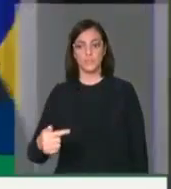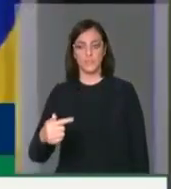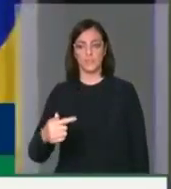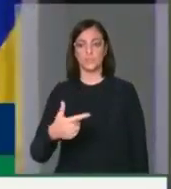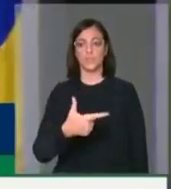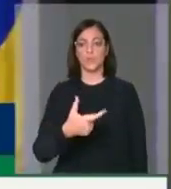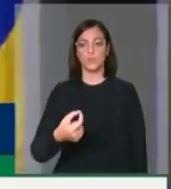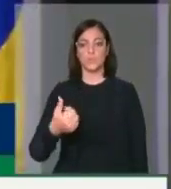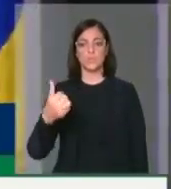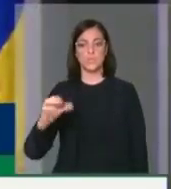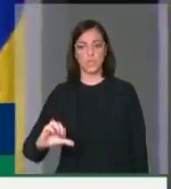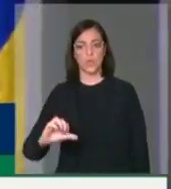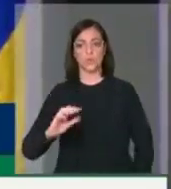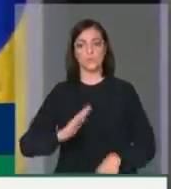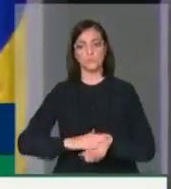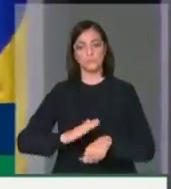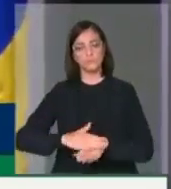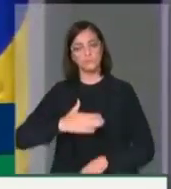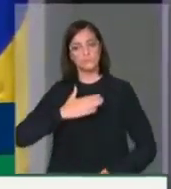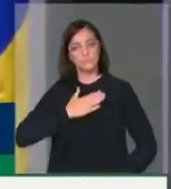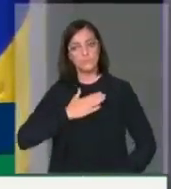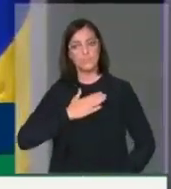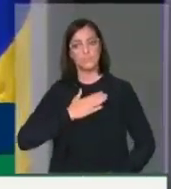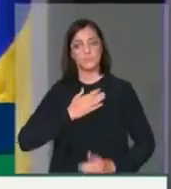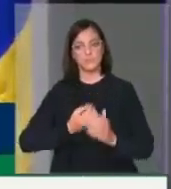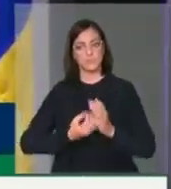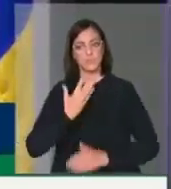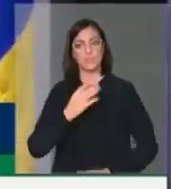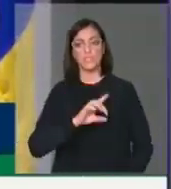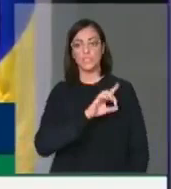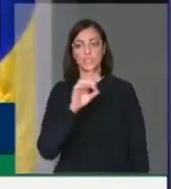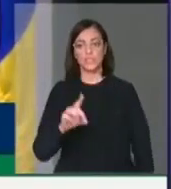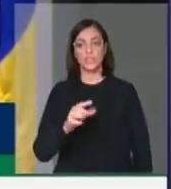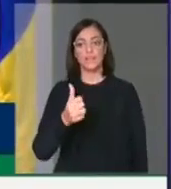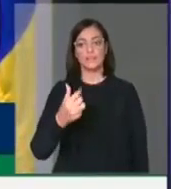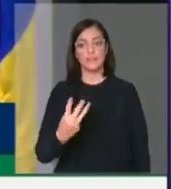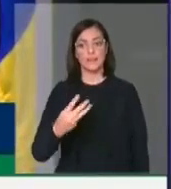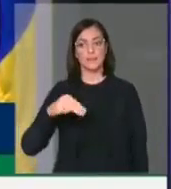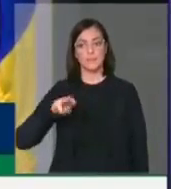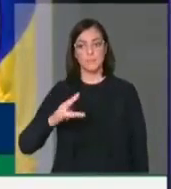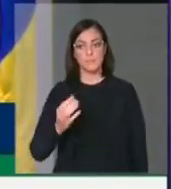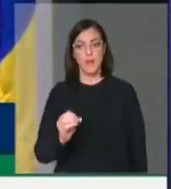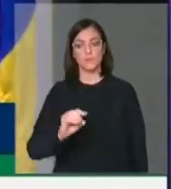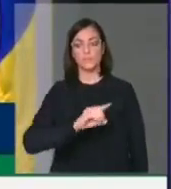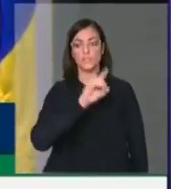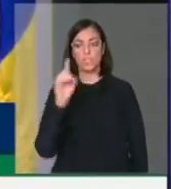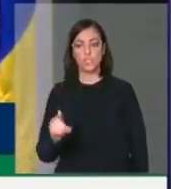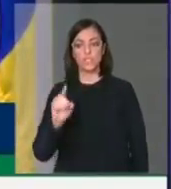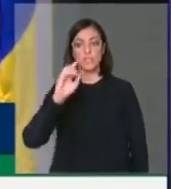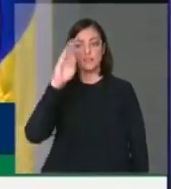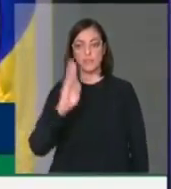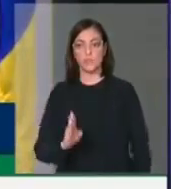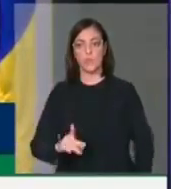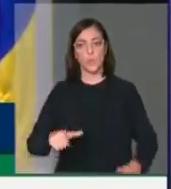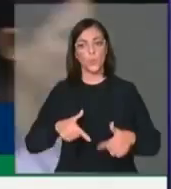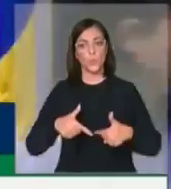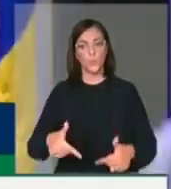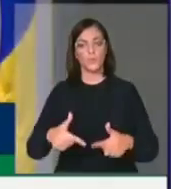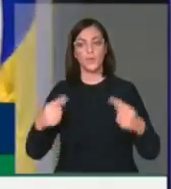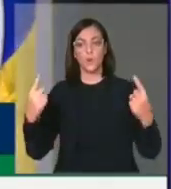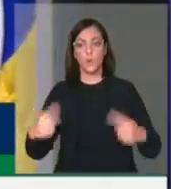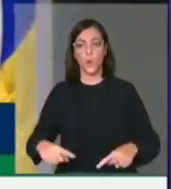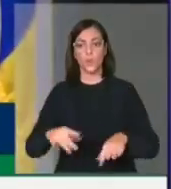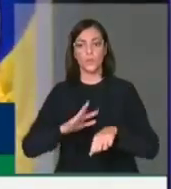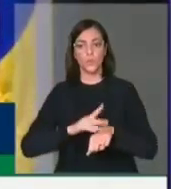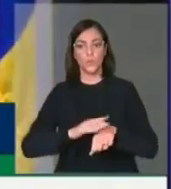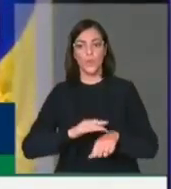3047/2019, de minha autoria, que institui o dia 13 de março como Dia Nacional de Luta contra a Endometriose